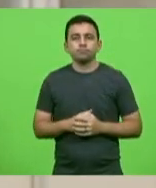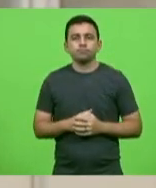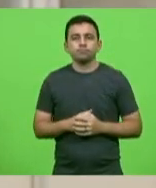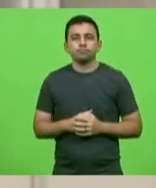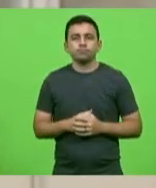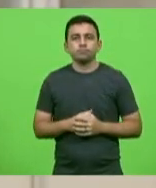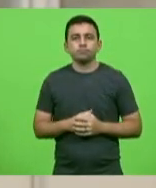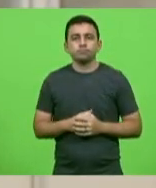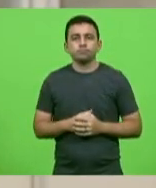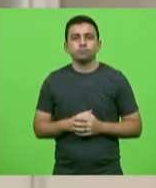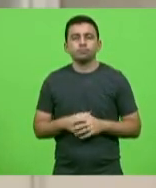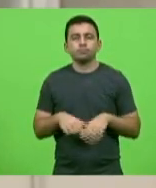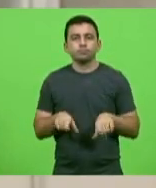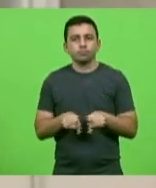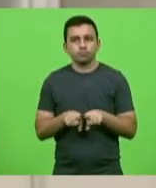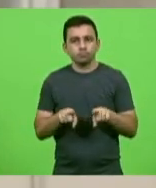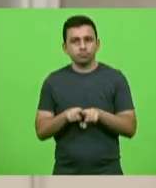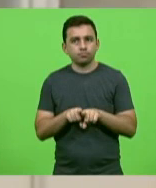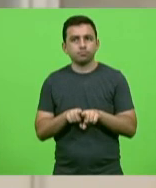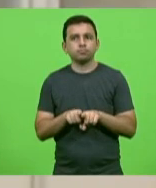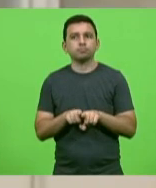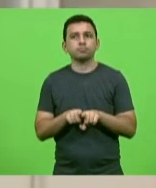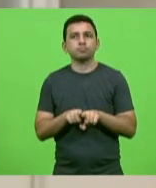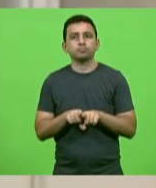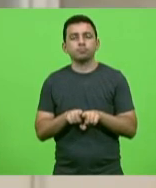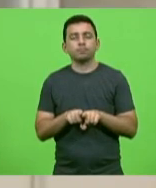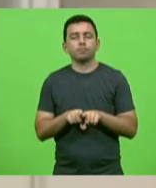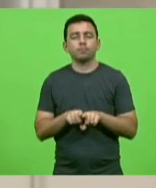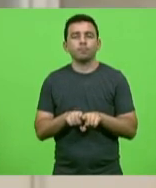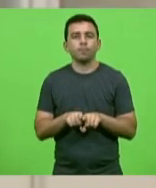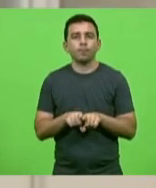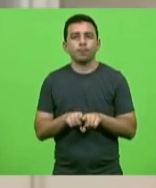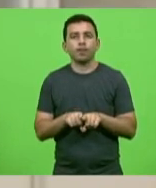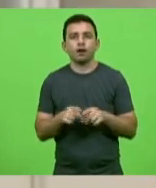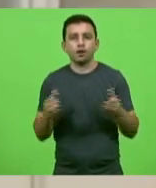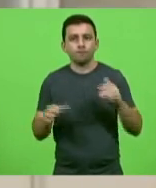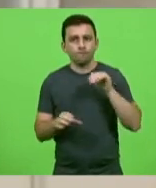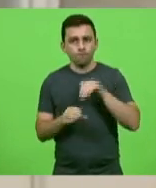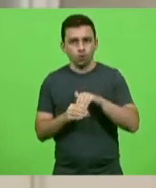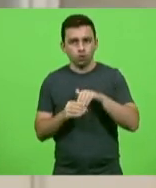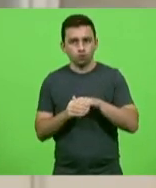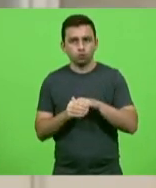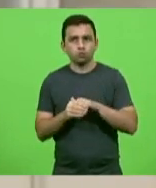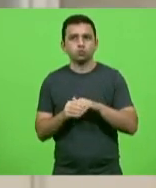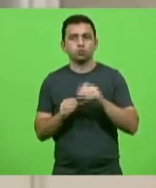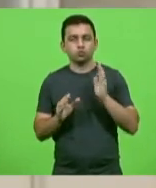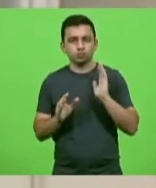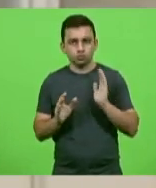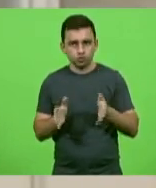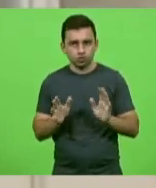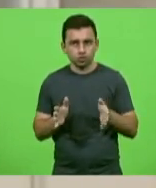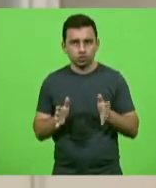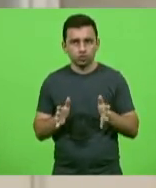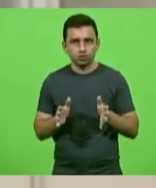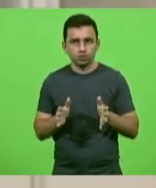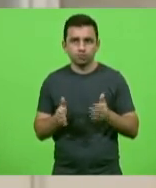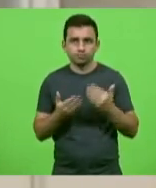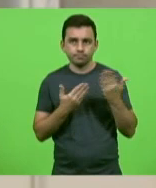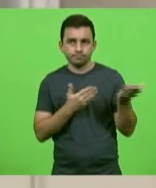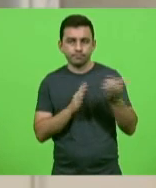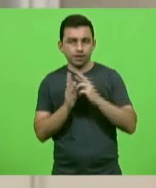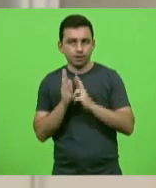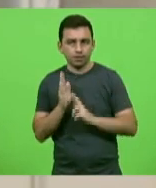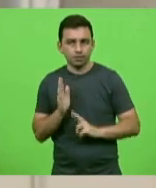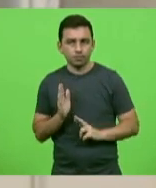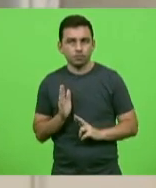e tendo em vista o voto proferido pelo eminente